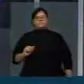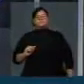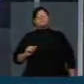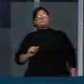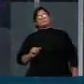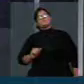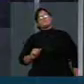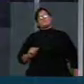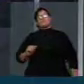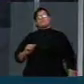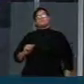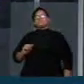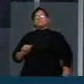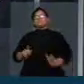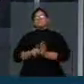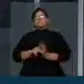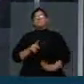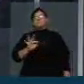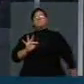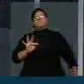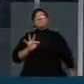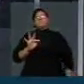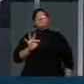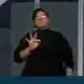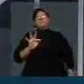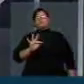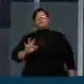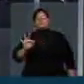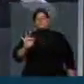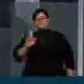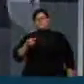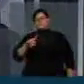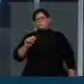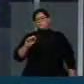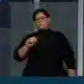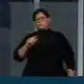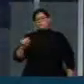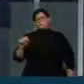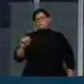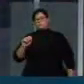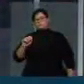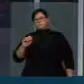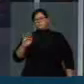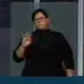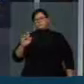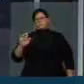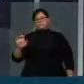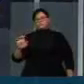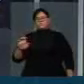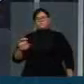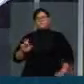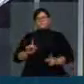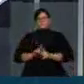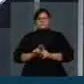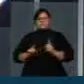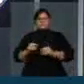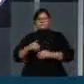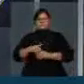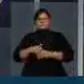e cargos da Fundação do Instituto Brasileiro de Geografia, Estatístico, IBGE, o PV também se manifestou não ao